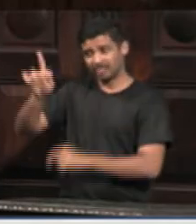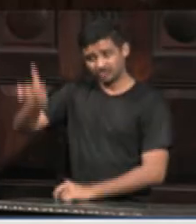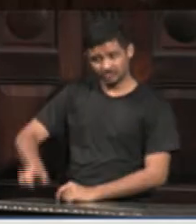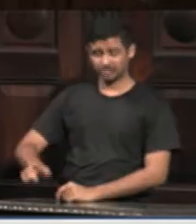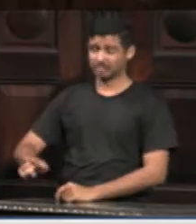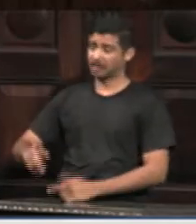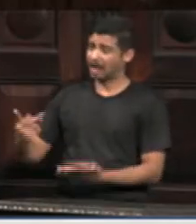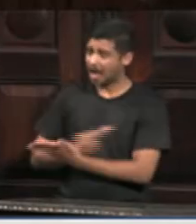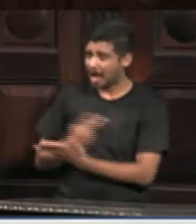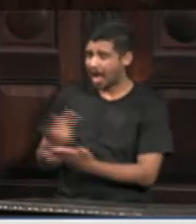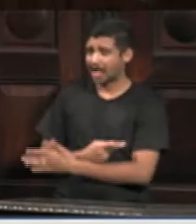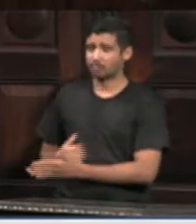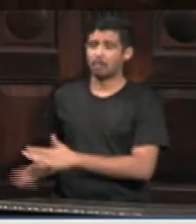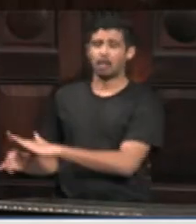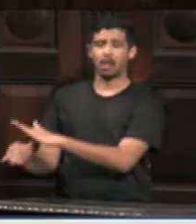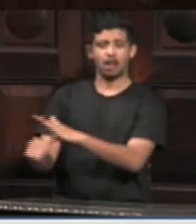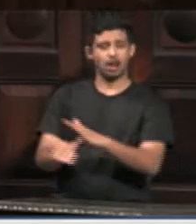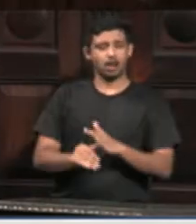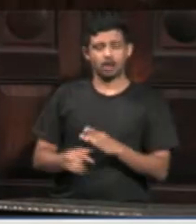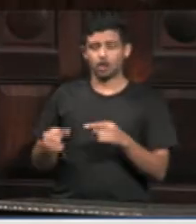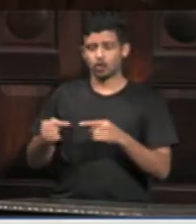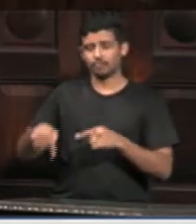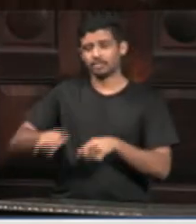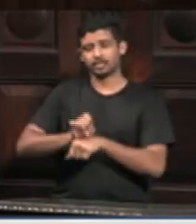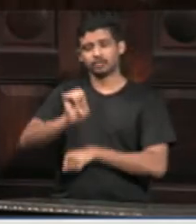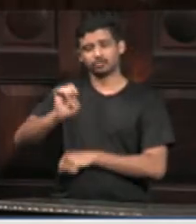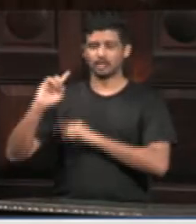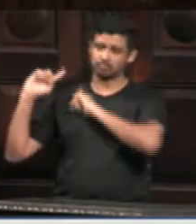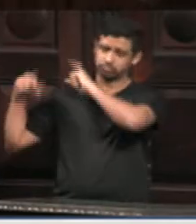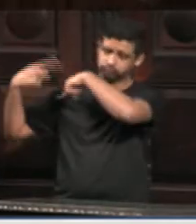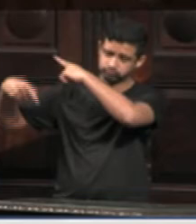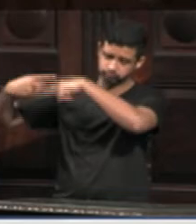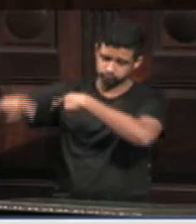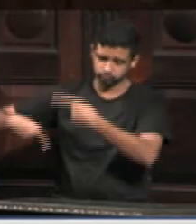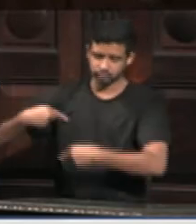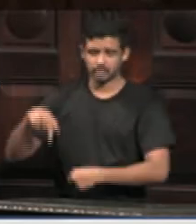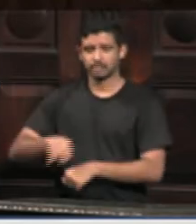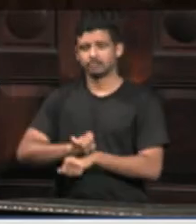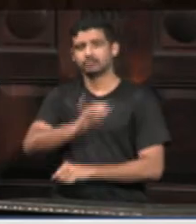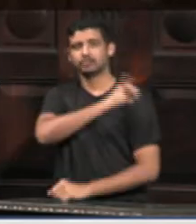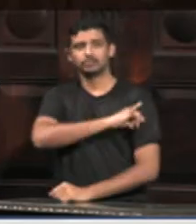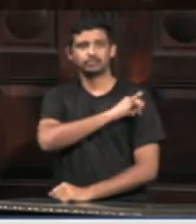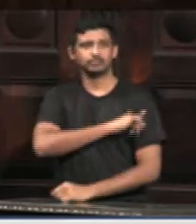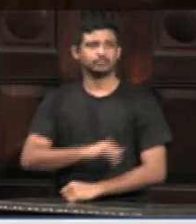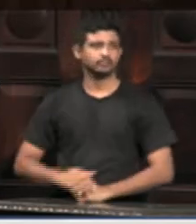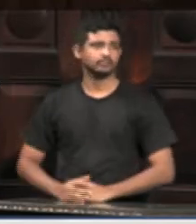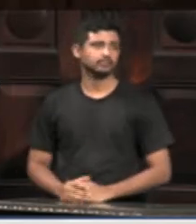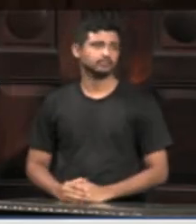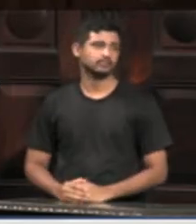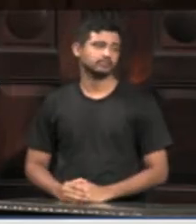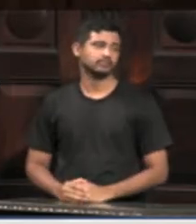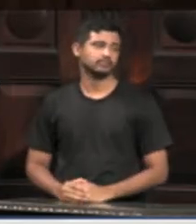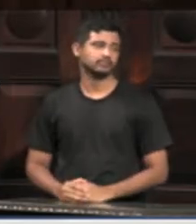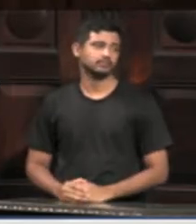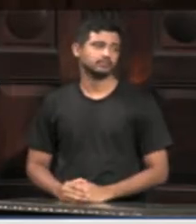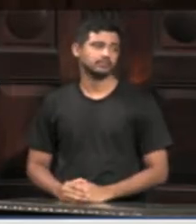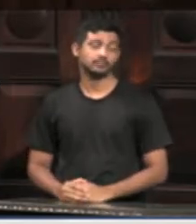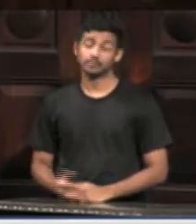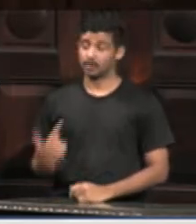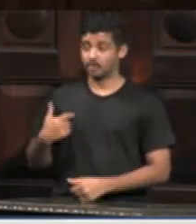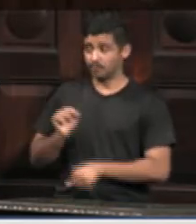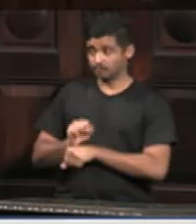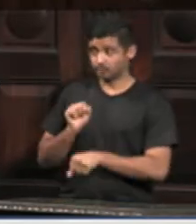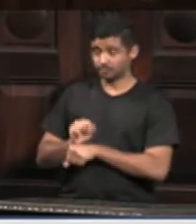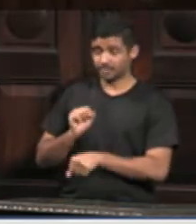já passaram pelo nosso estado do Rio de Janeiro. Espero que o próximo